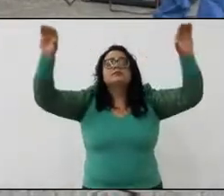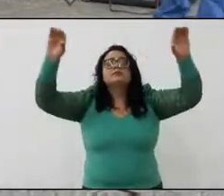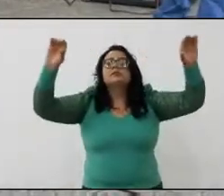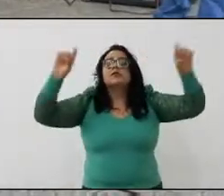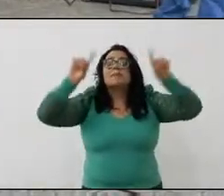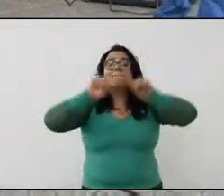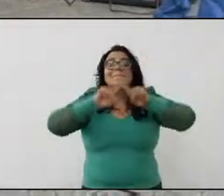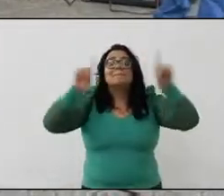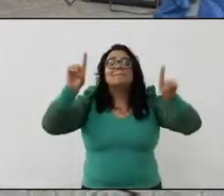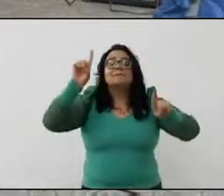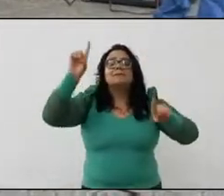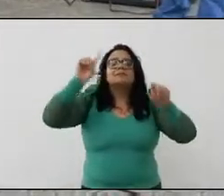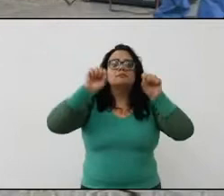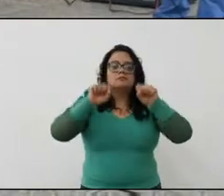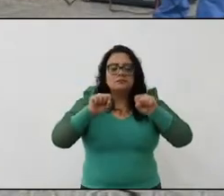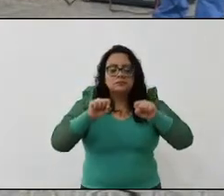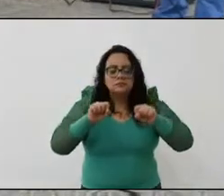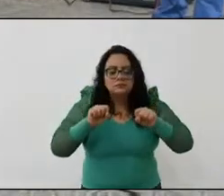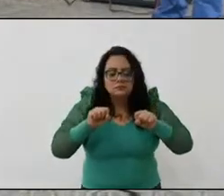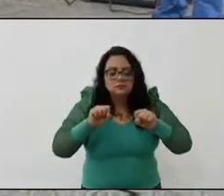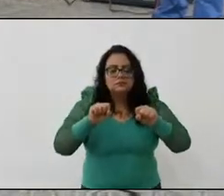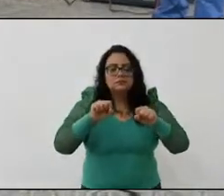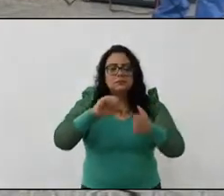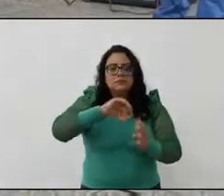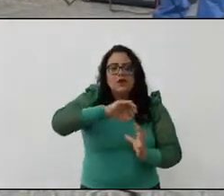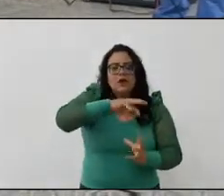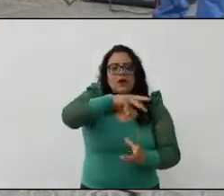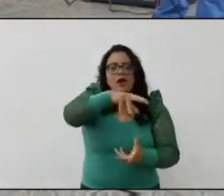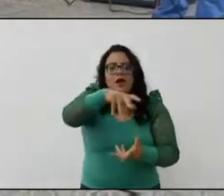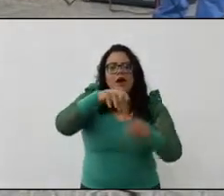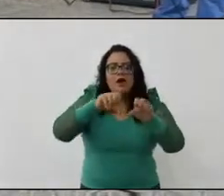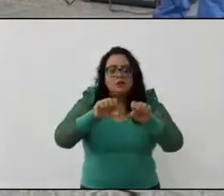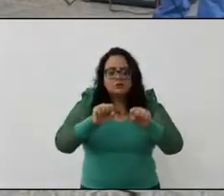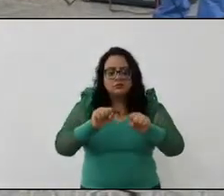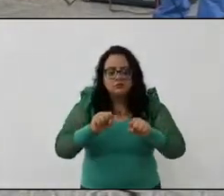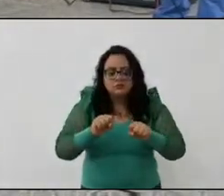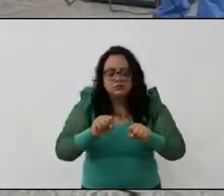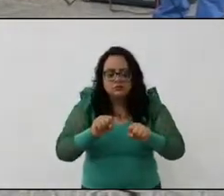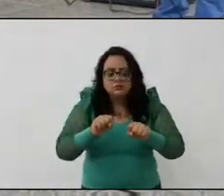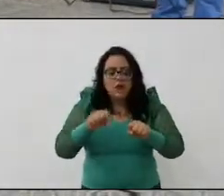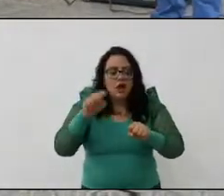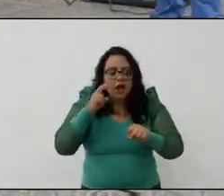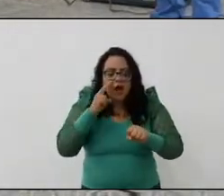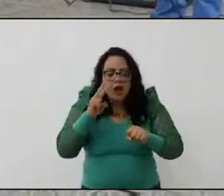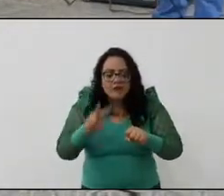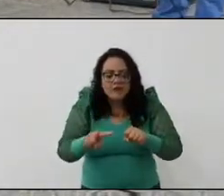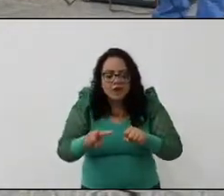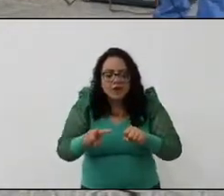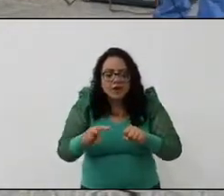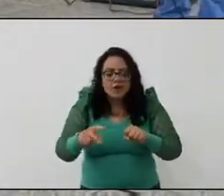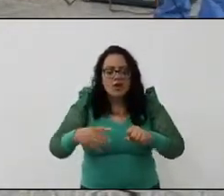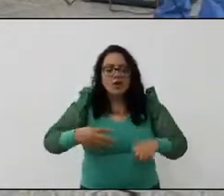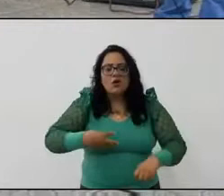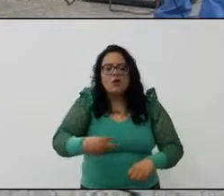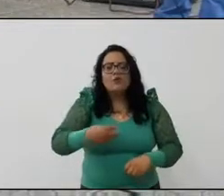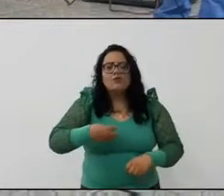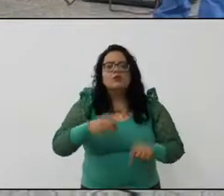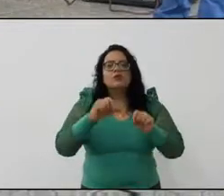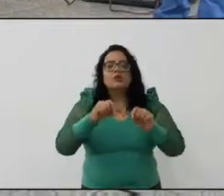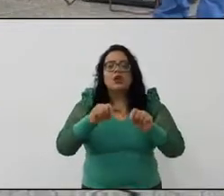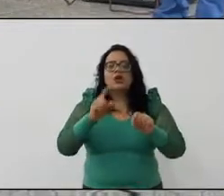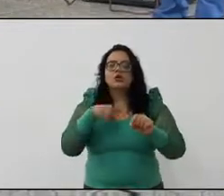inclina até a terra para ouvir os filhos que